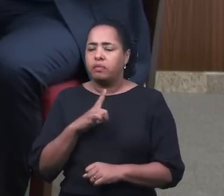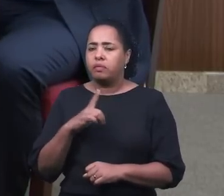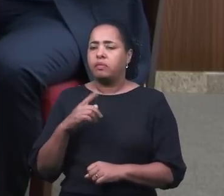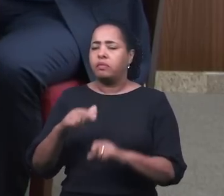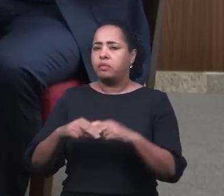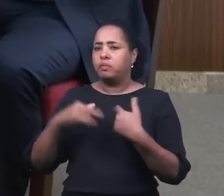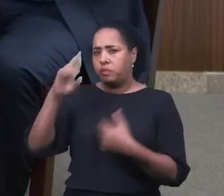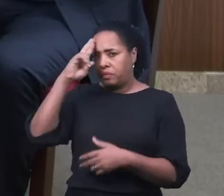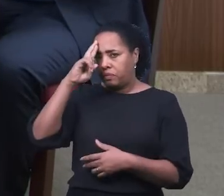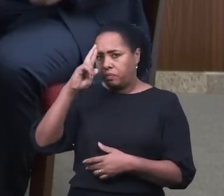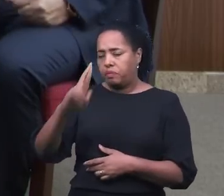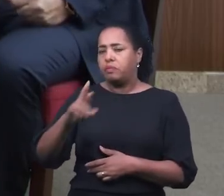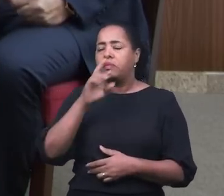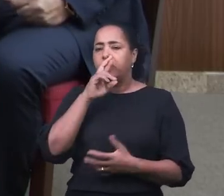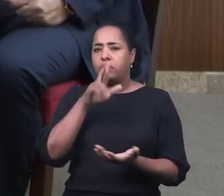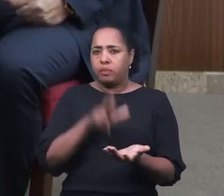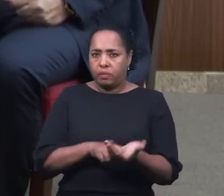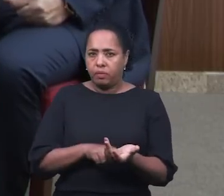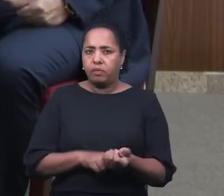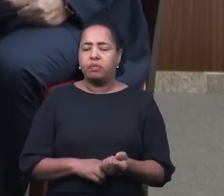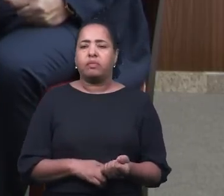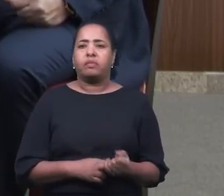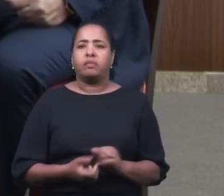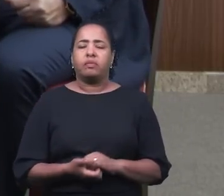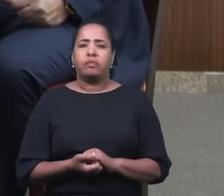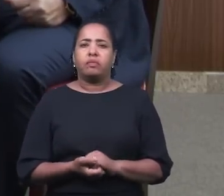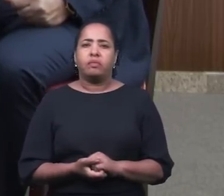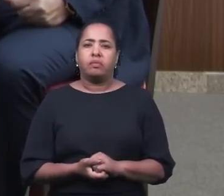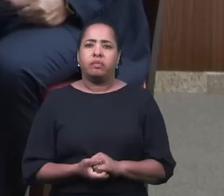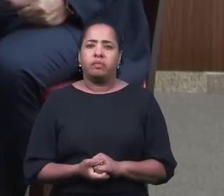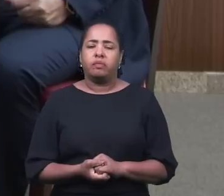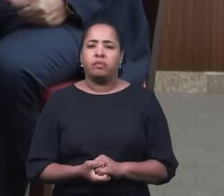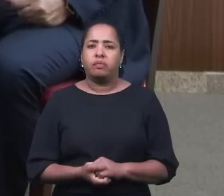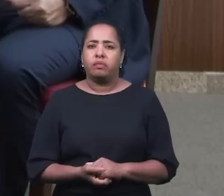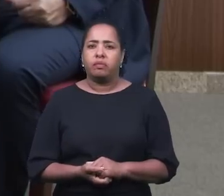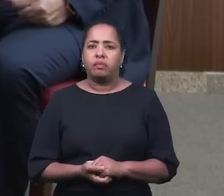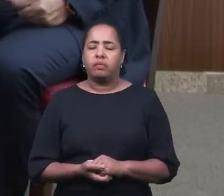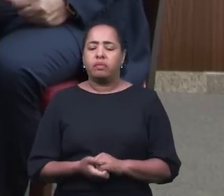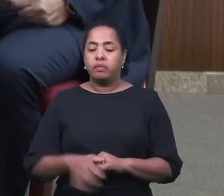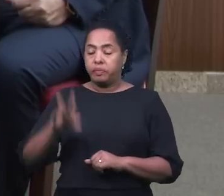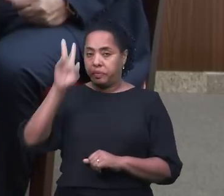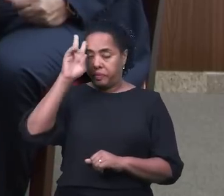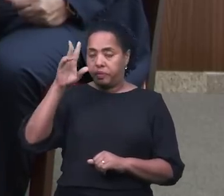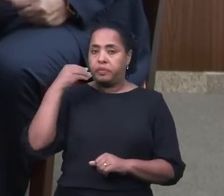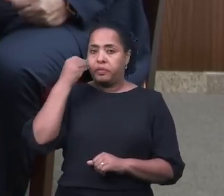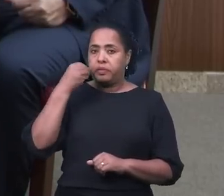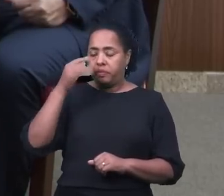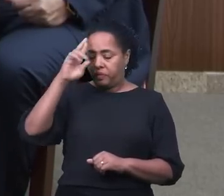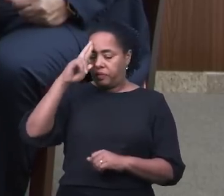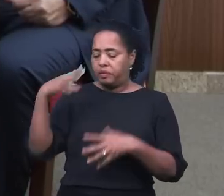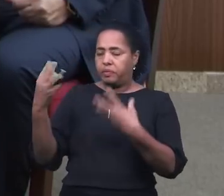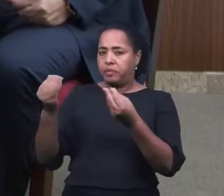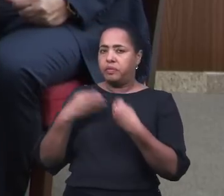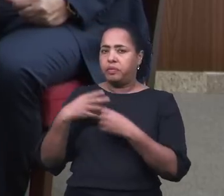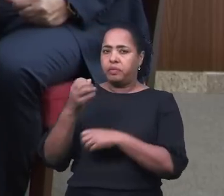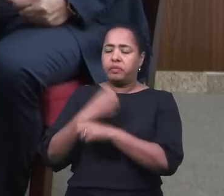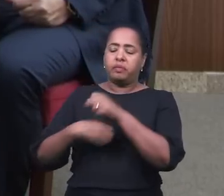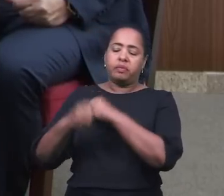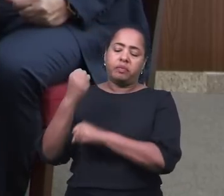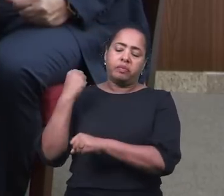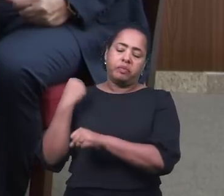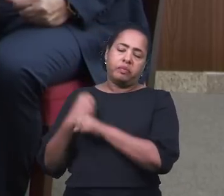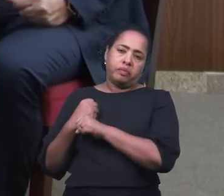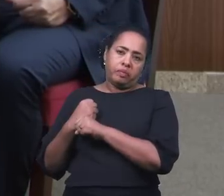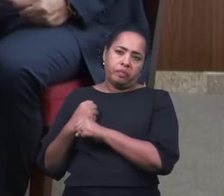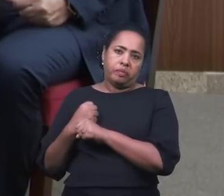do Senhor, a sua recompensa. Jesus, eu me lembro de uma experiência que o Senhor me concedeu há uns anos